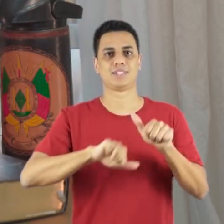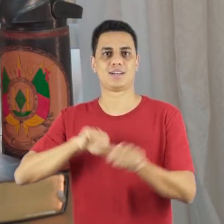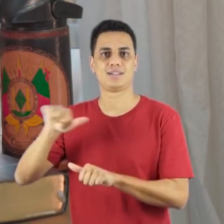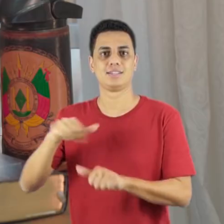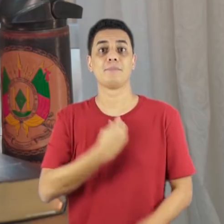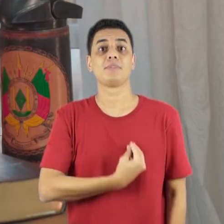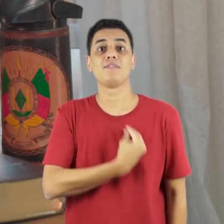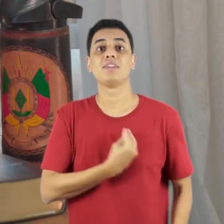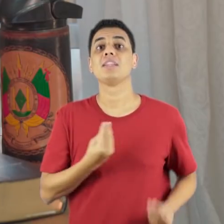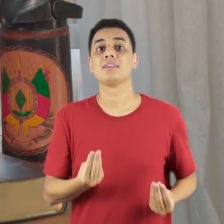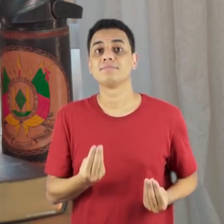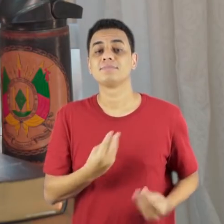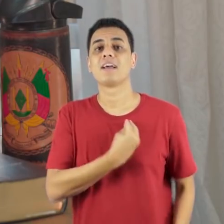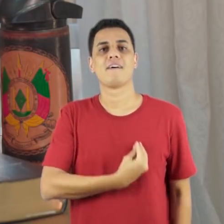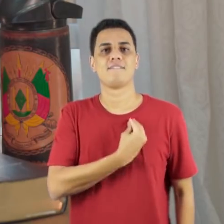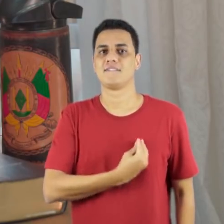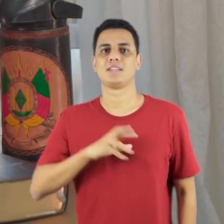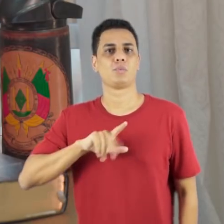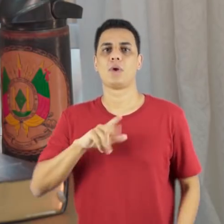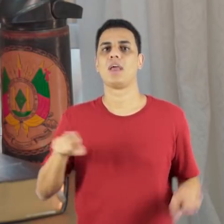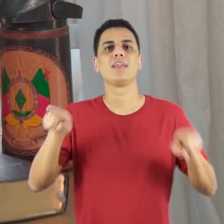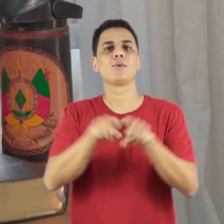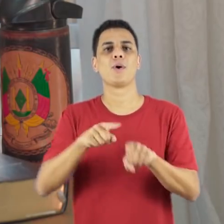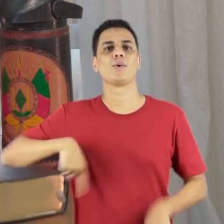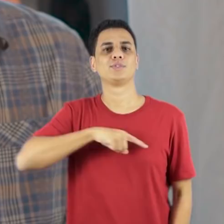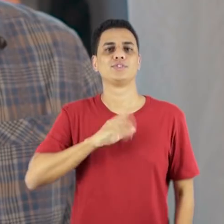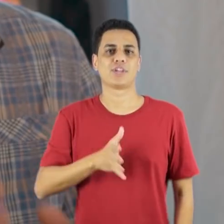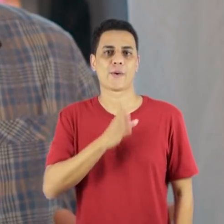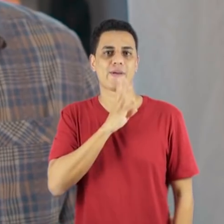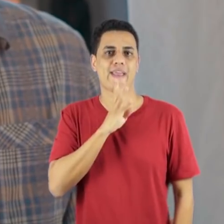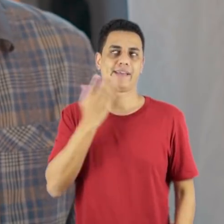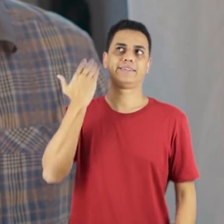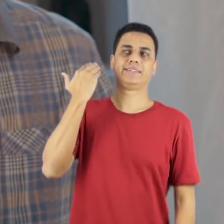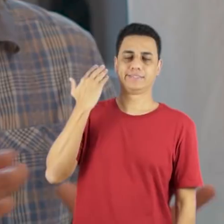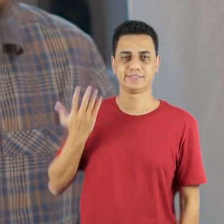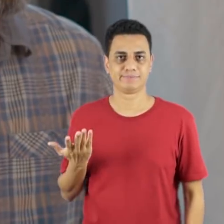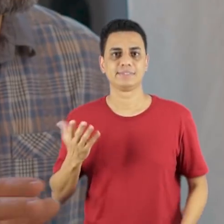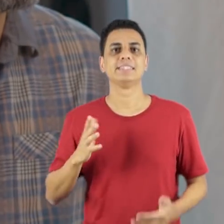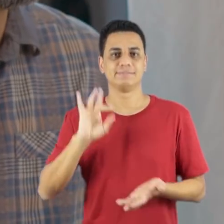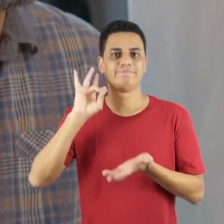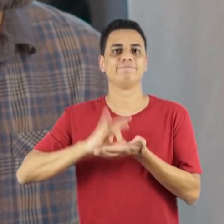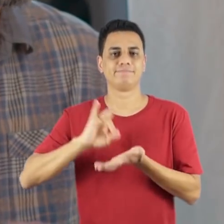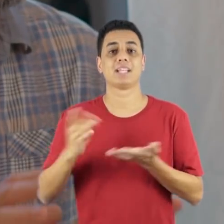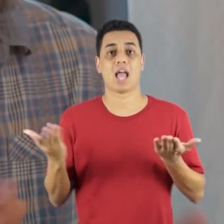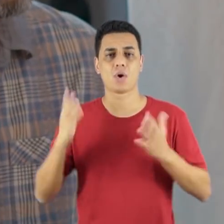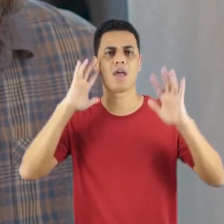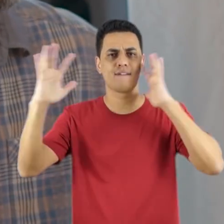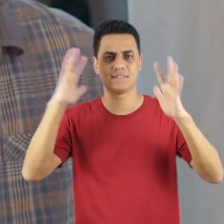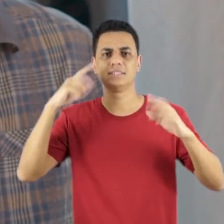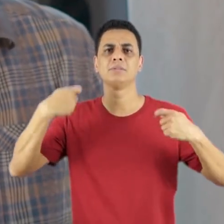chacoalhado. E a vida? Bem, a vida já não é mais como nós a conhecíamos. Certamente que as reflexões desse tempo elas